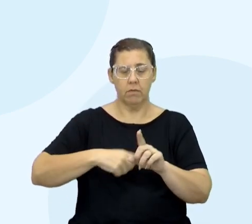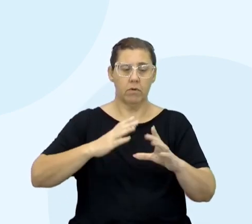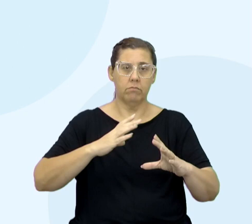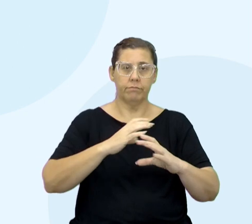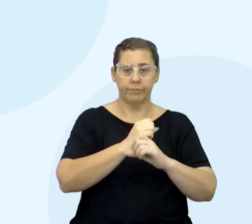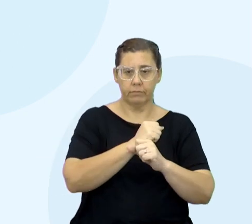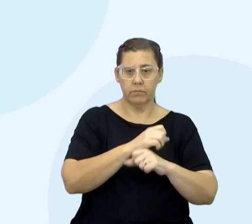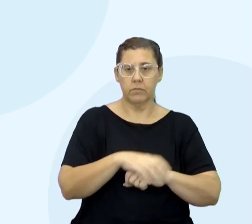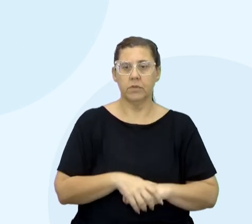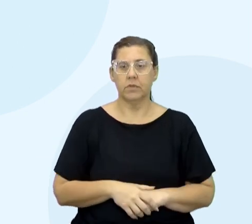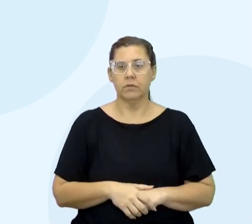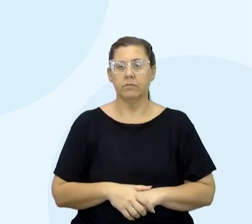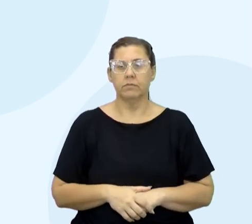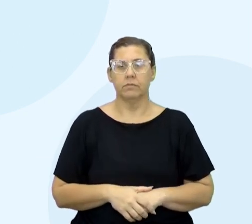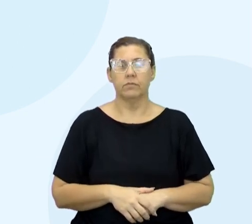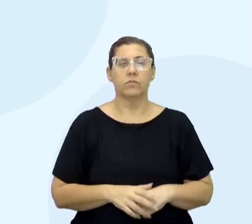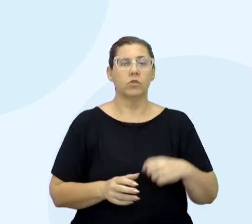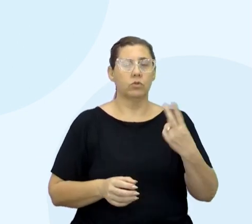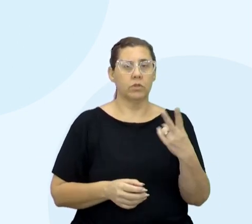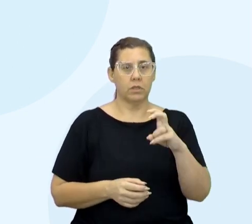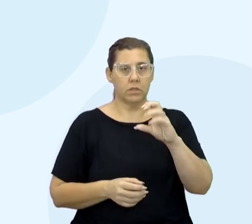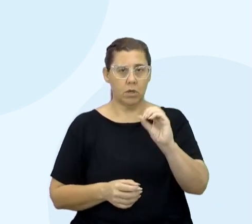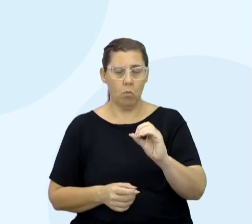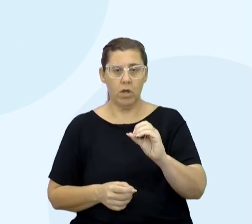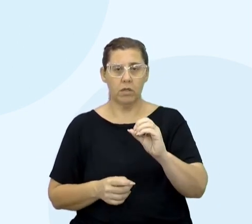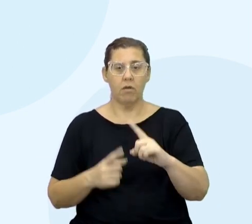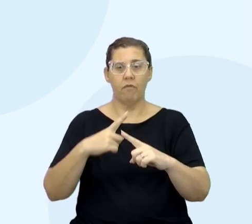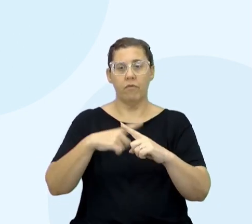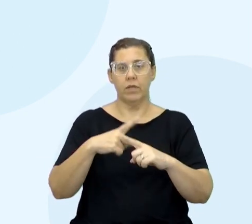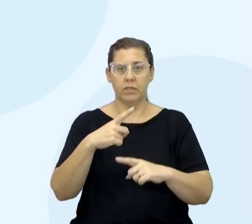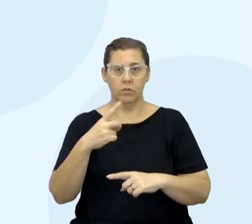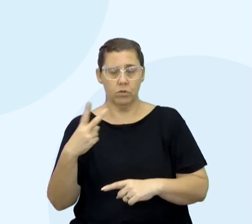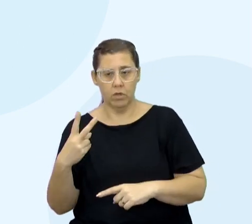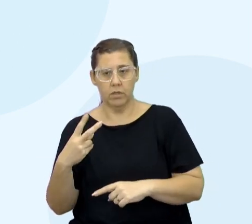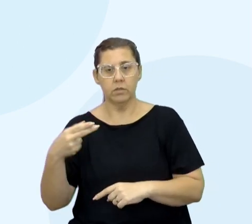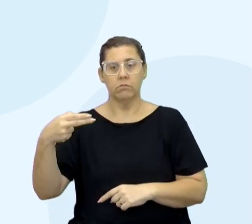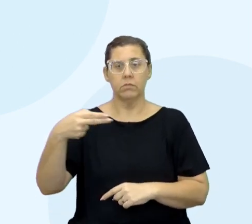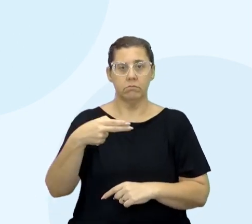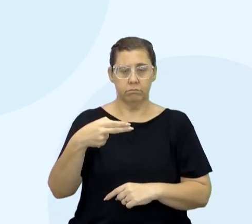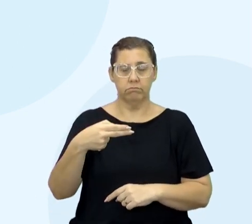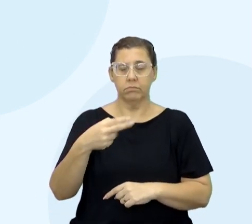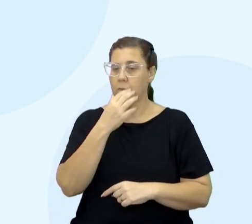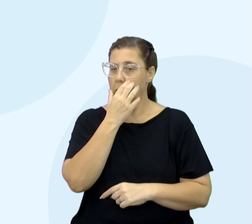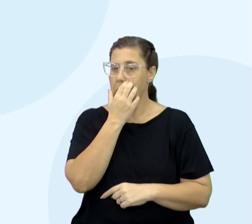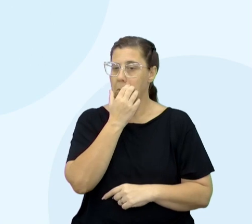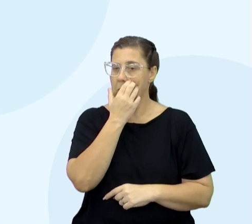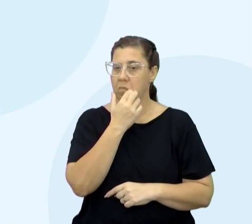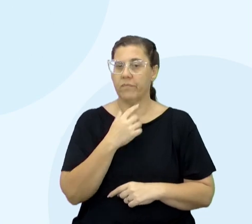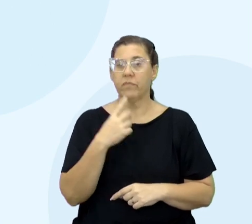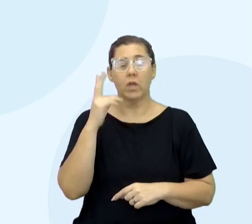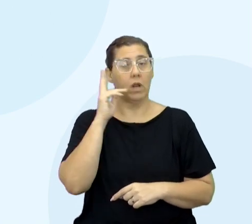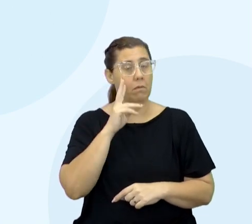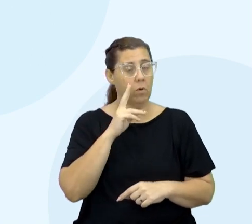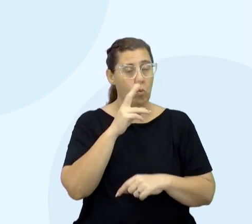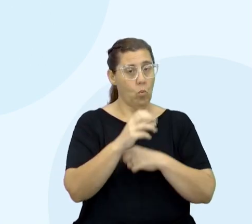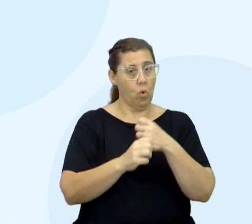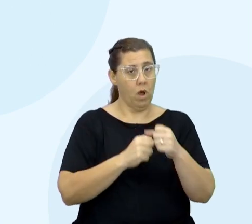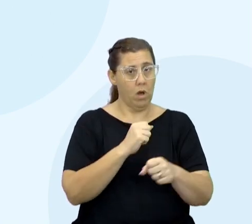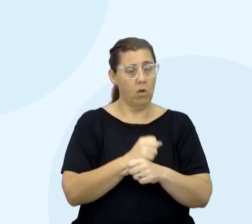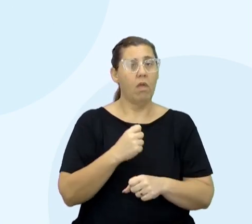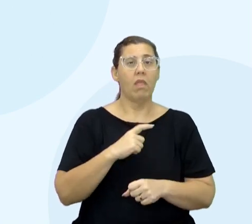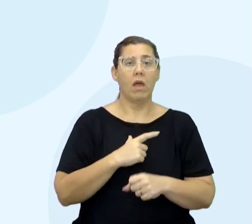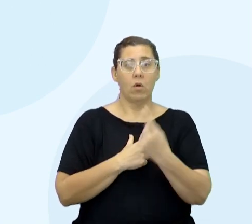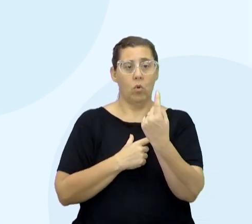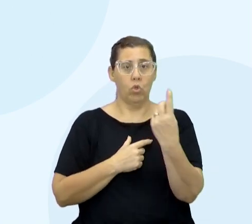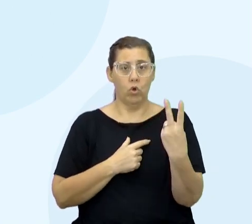aí, ó, multiplicar por 12, né? Então, aqui está o mês e aqui vai ao ano. Lembrando que o ano aí tem 12 meses, por